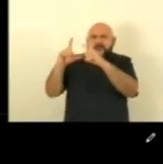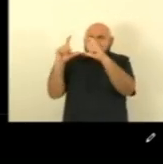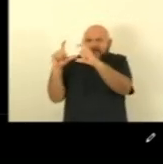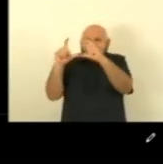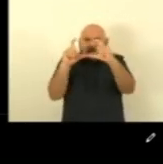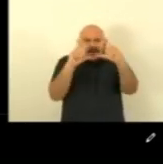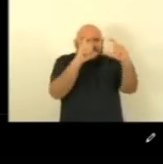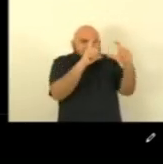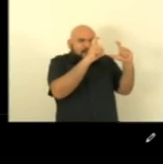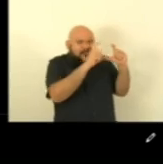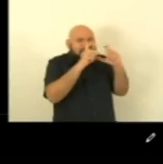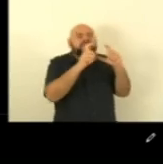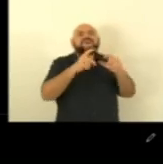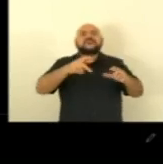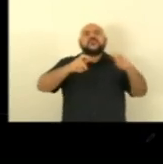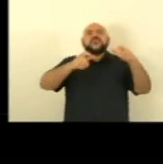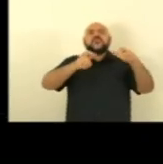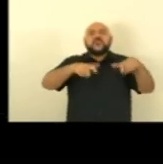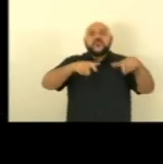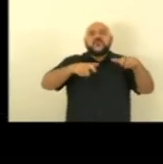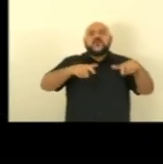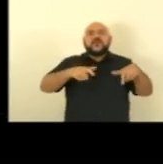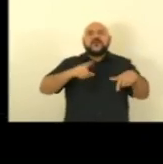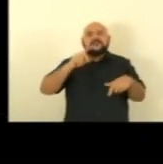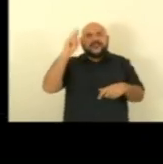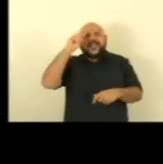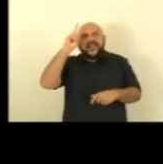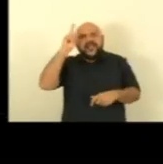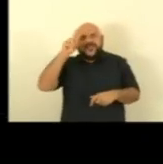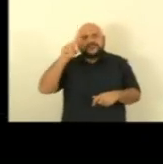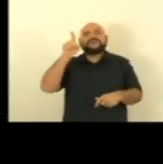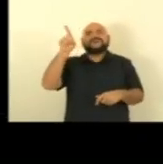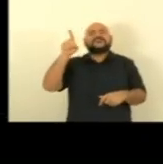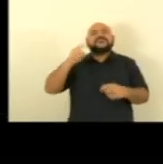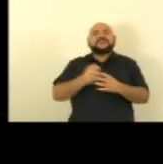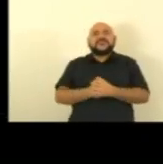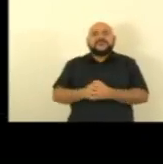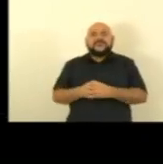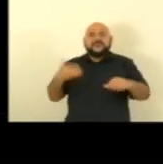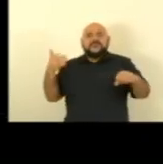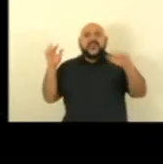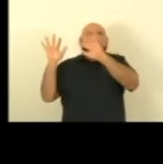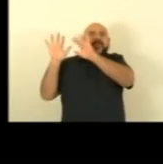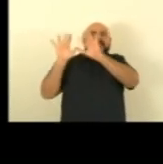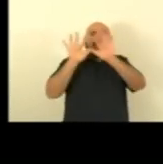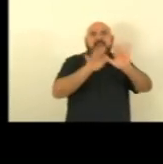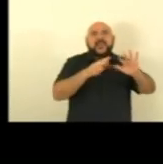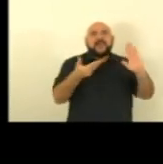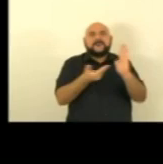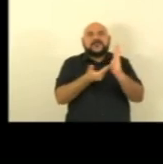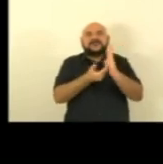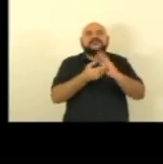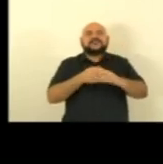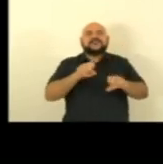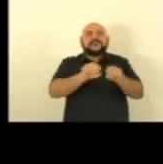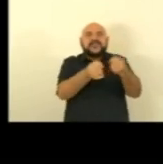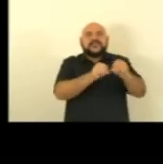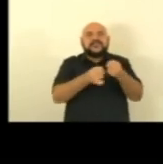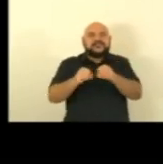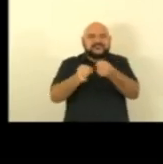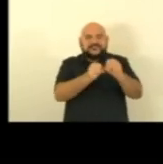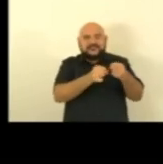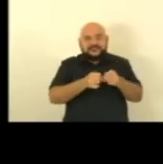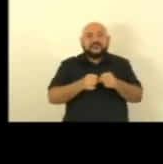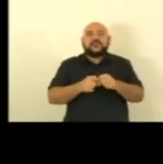no local onde os manifestantes quebraram tudo. Ele estava dentro do palácio antes das